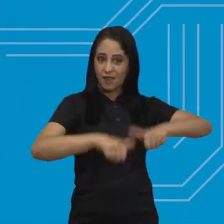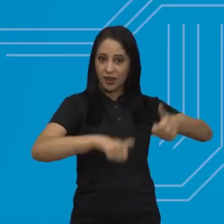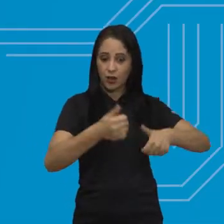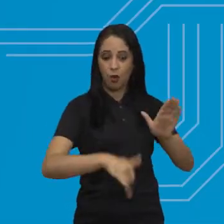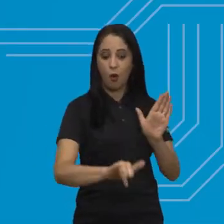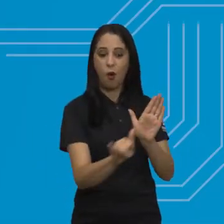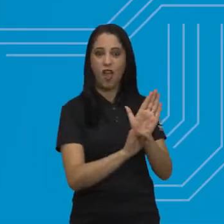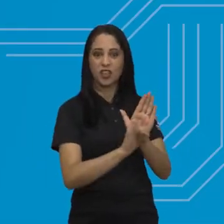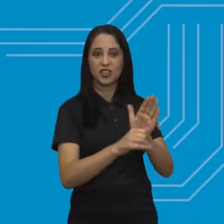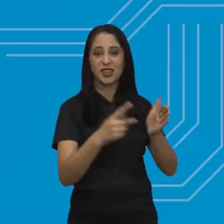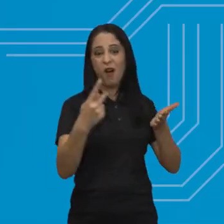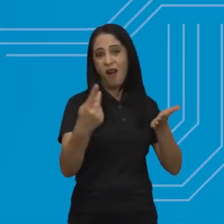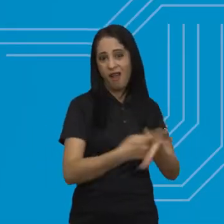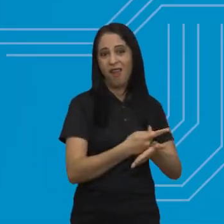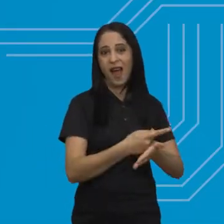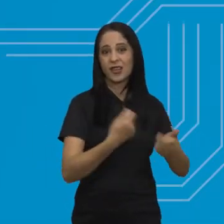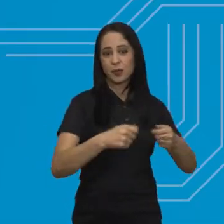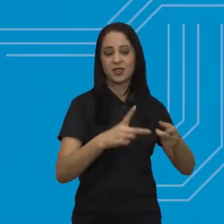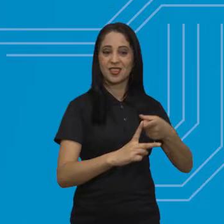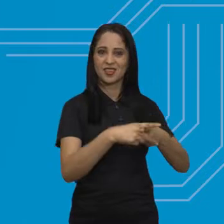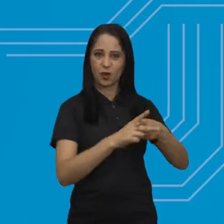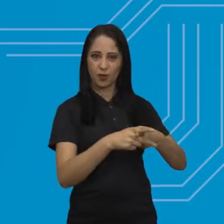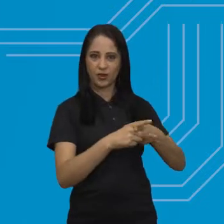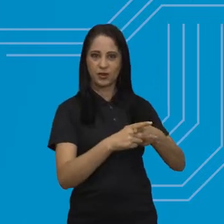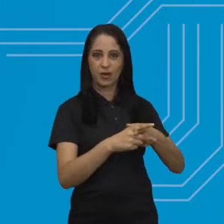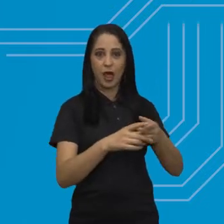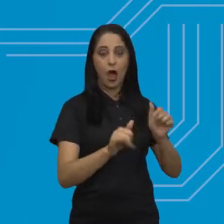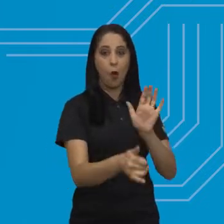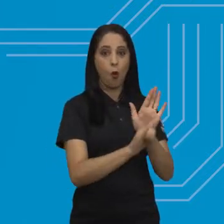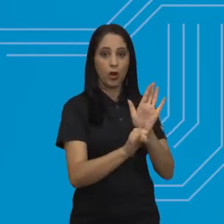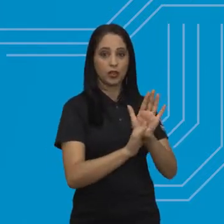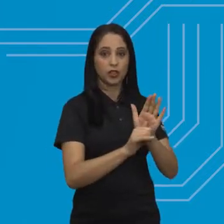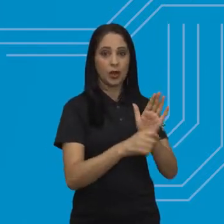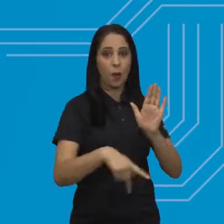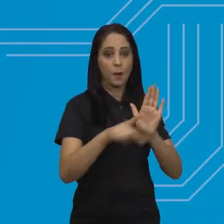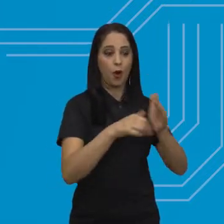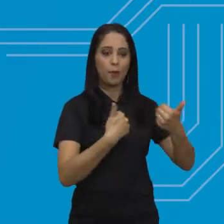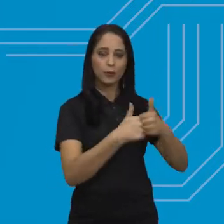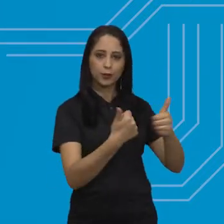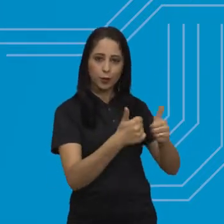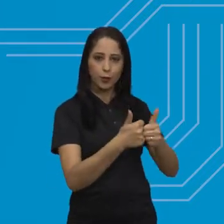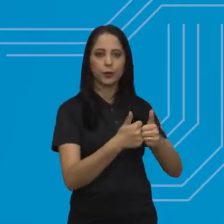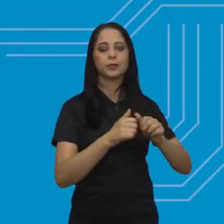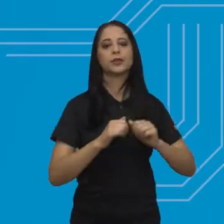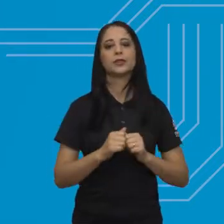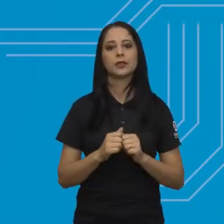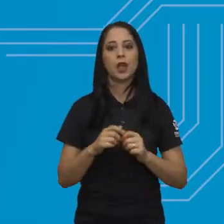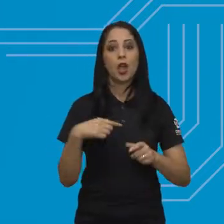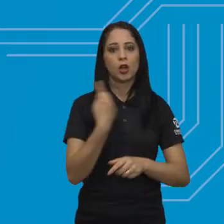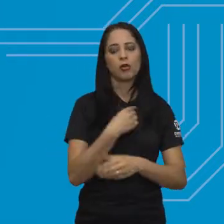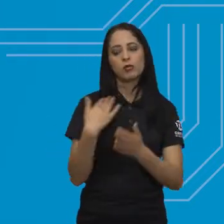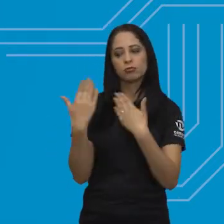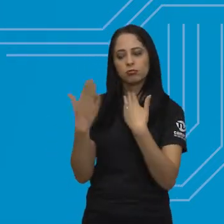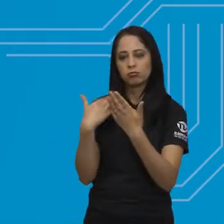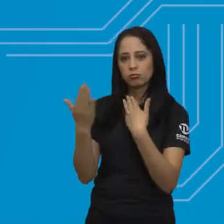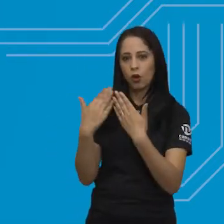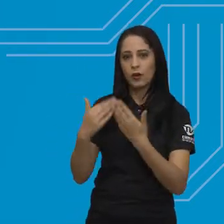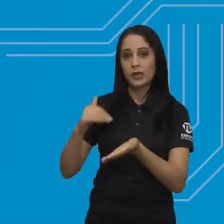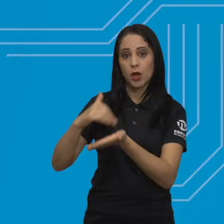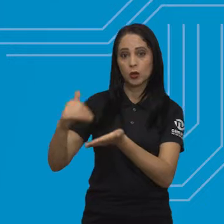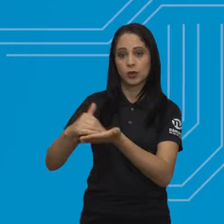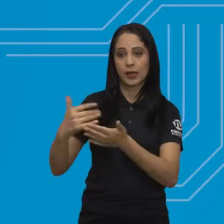justiça São José dos Campos Já publicou um novo edital para o transporte público da cidade para entender melhor as mudanças